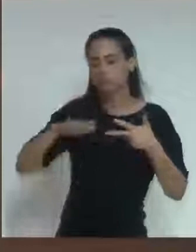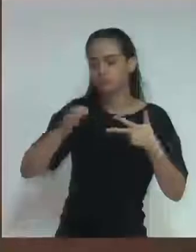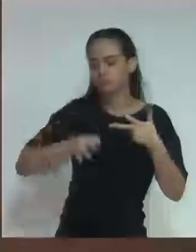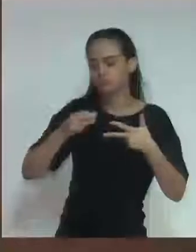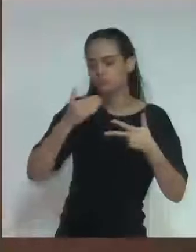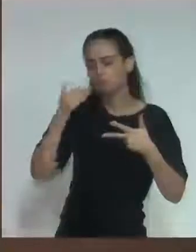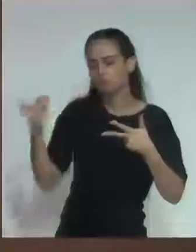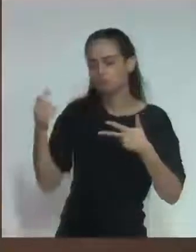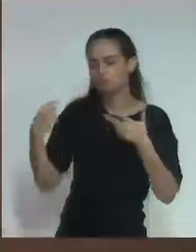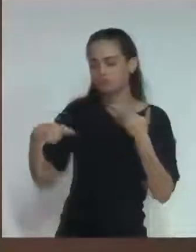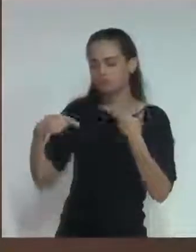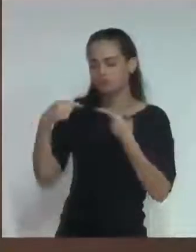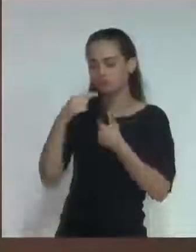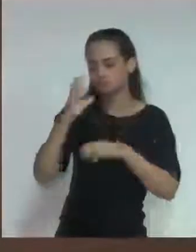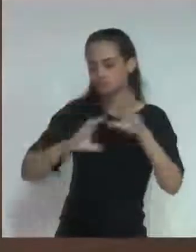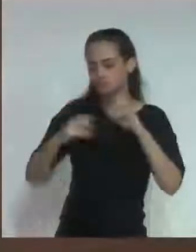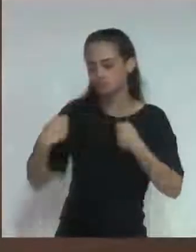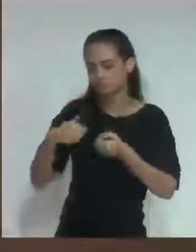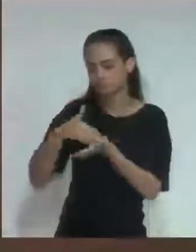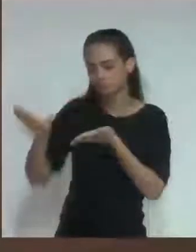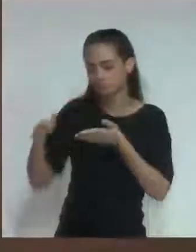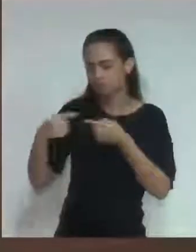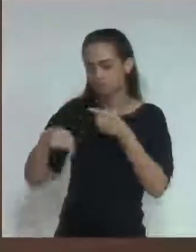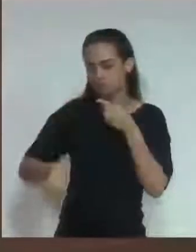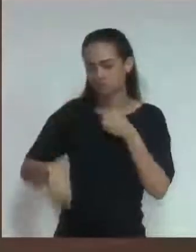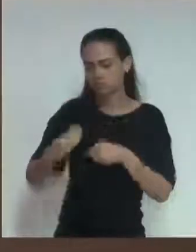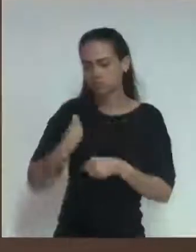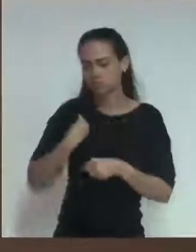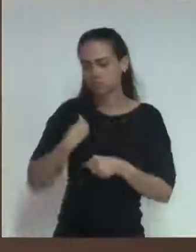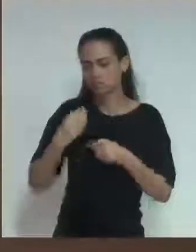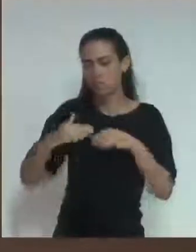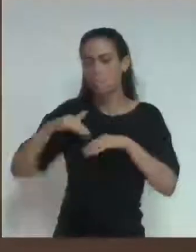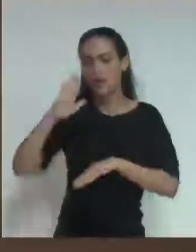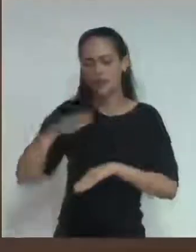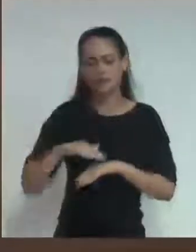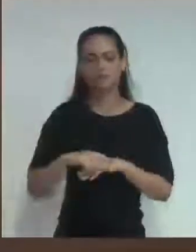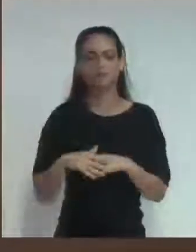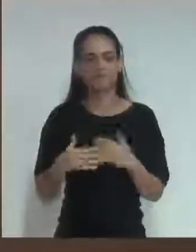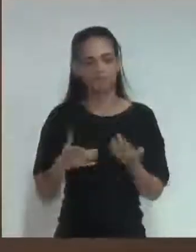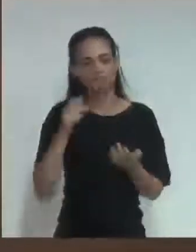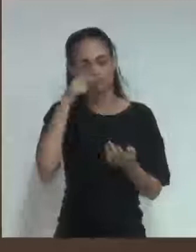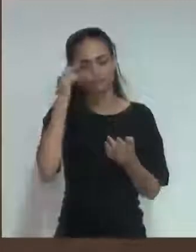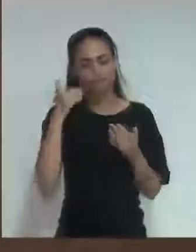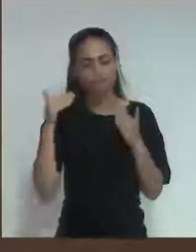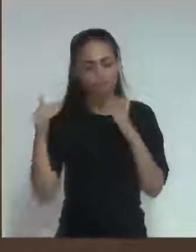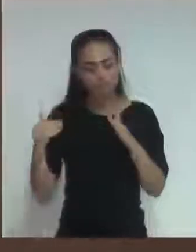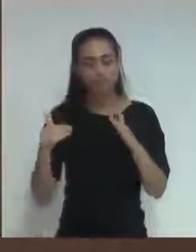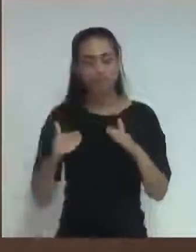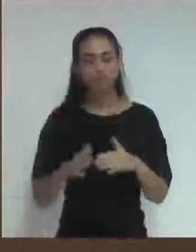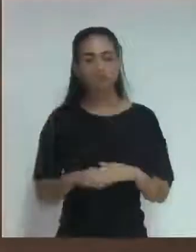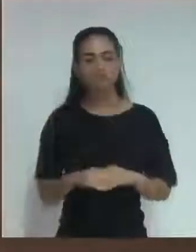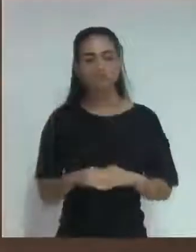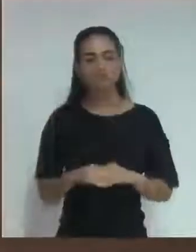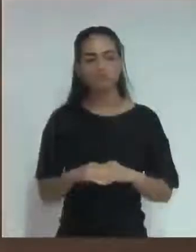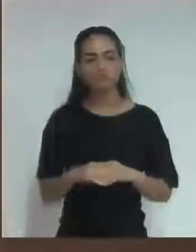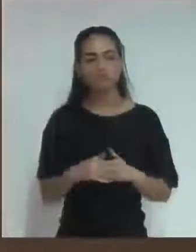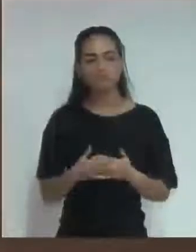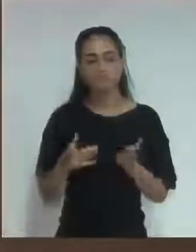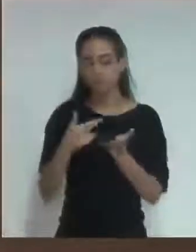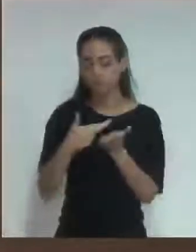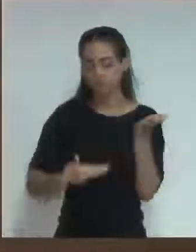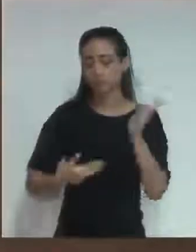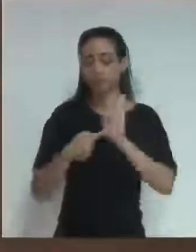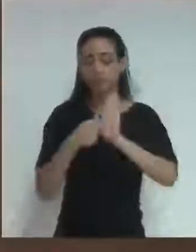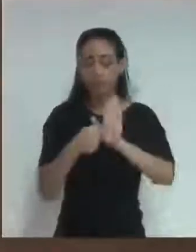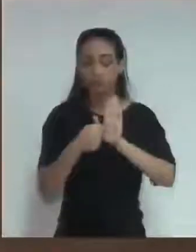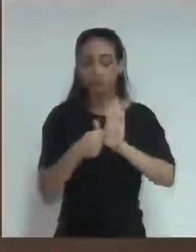fato. Então, era aí a questão. Então, como que faz? O indivíduo, por que aumentou? O relatório mesmo demonstra